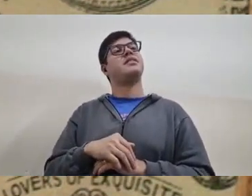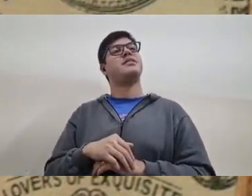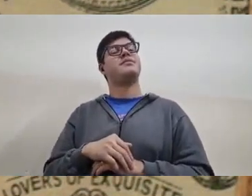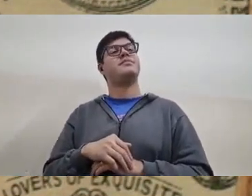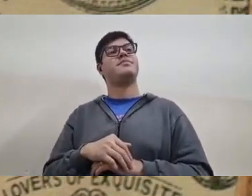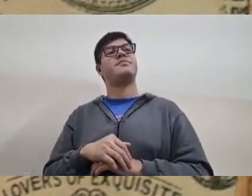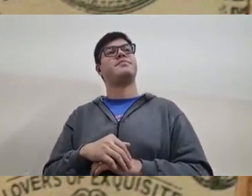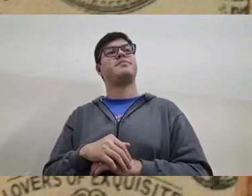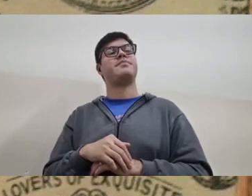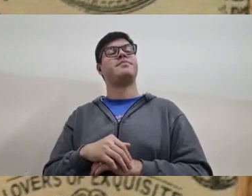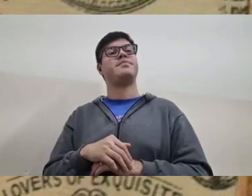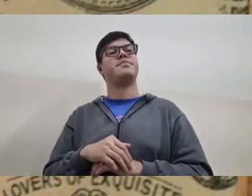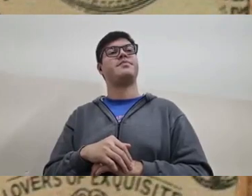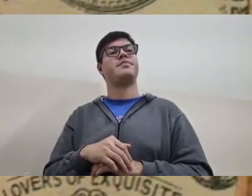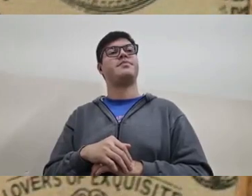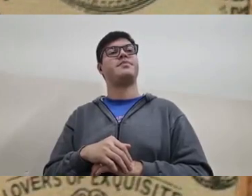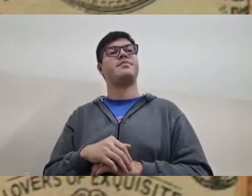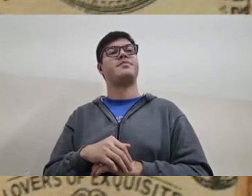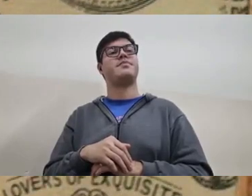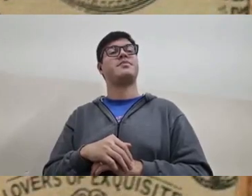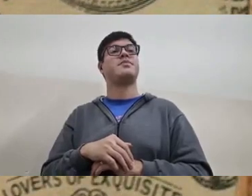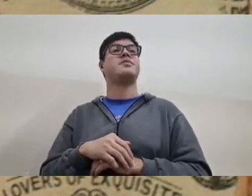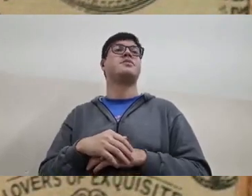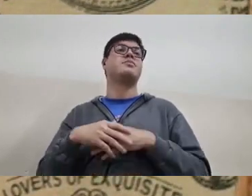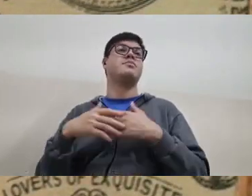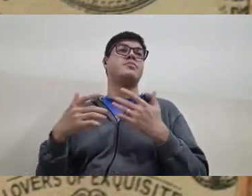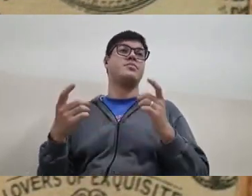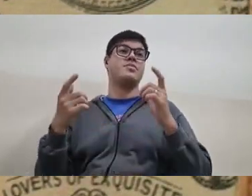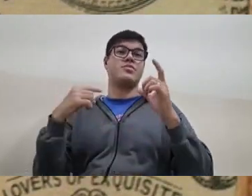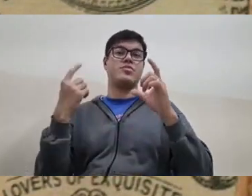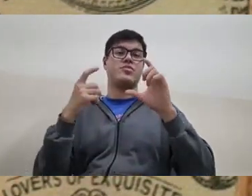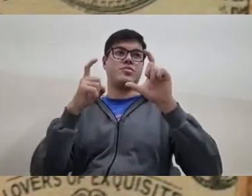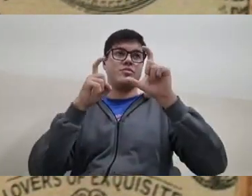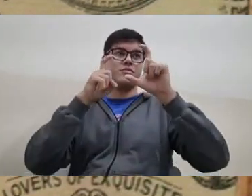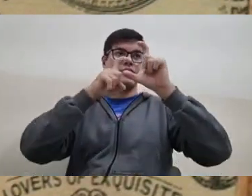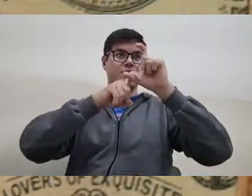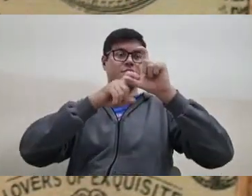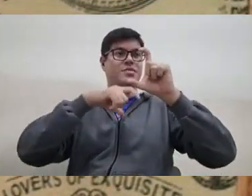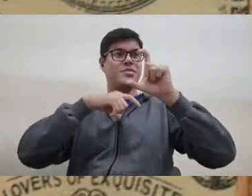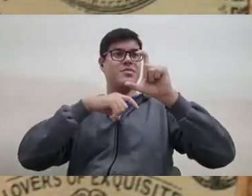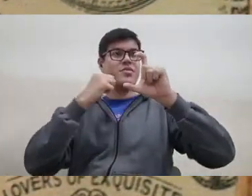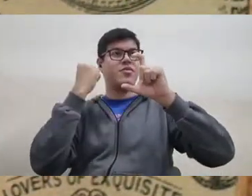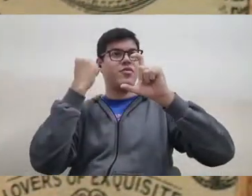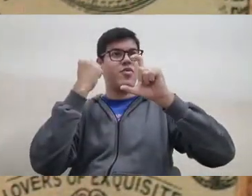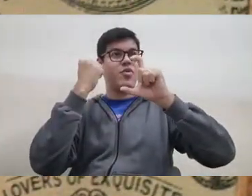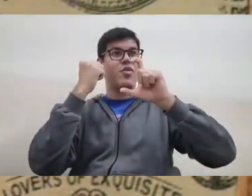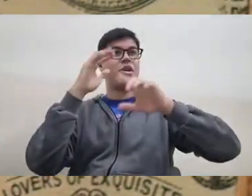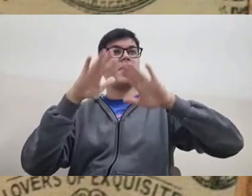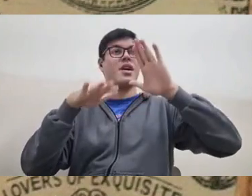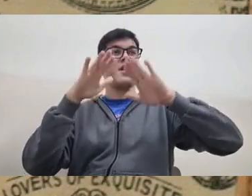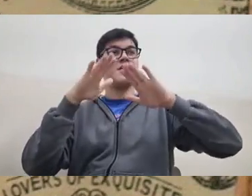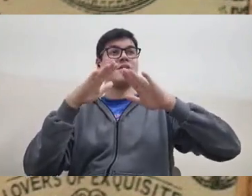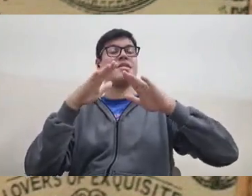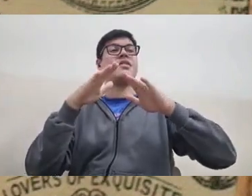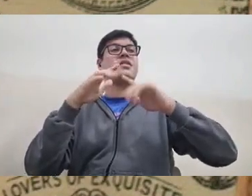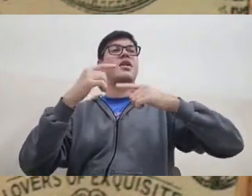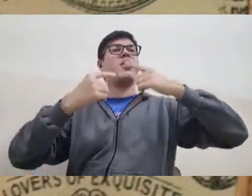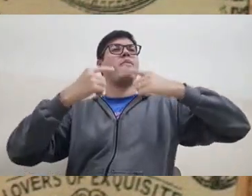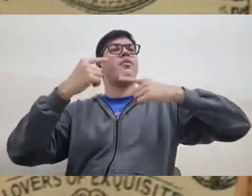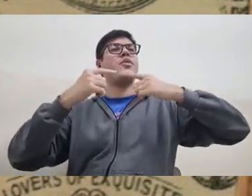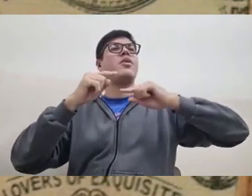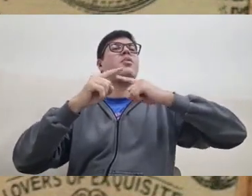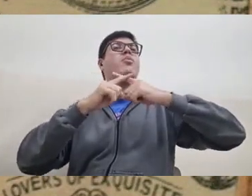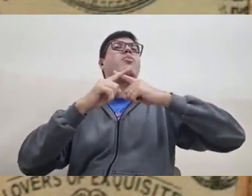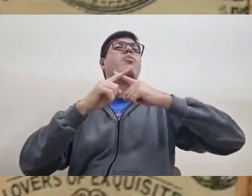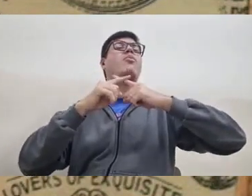e a gente vive a gente depende uma federação um órgão muito forte né que faz a política nós nem